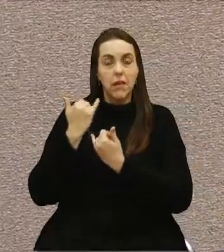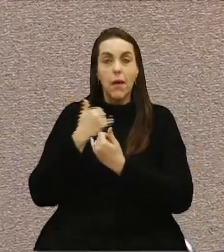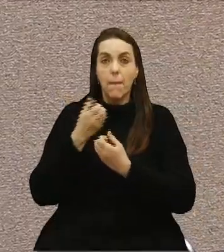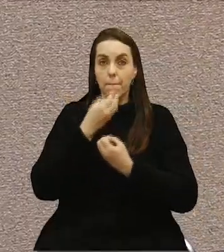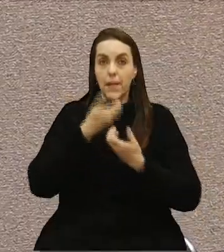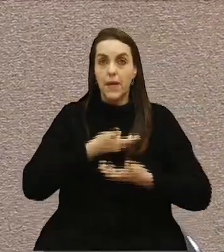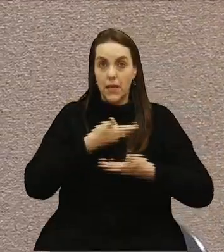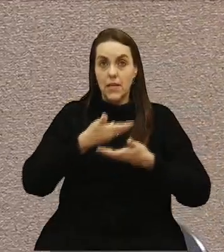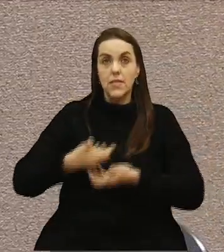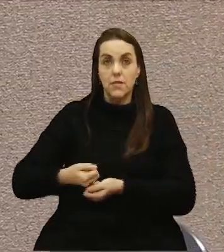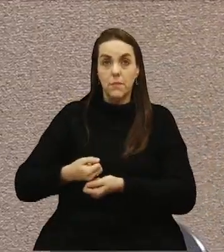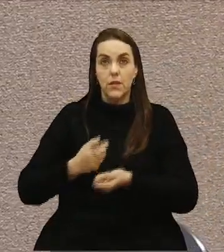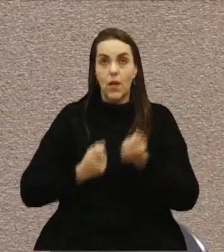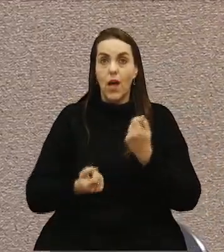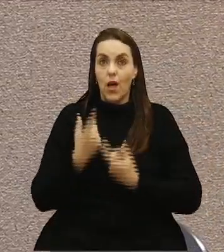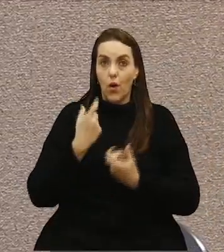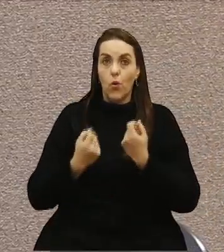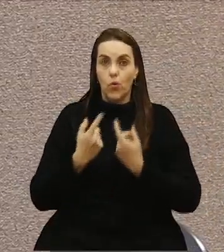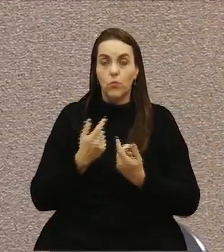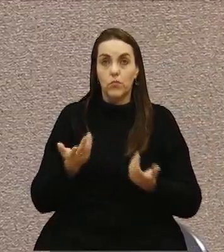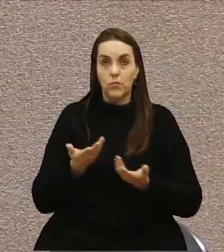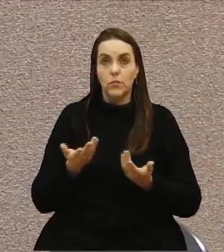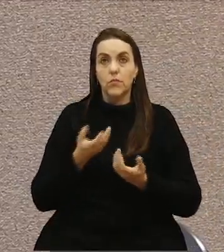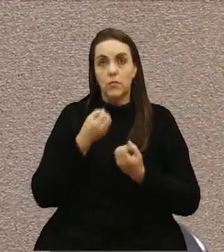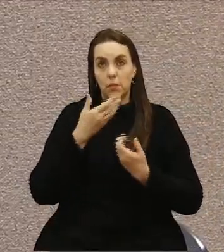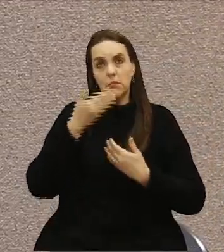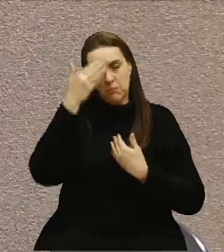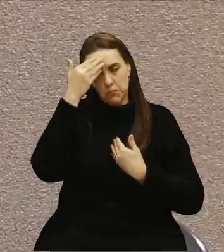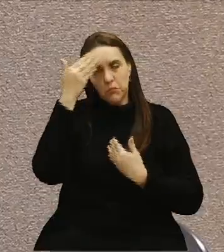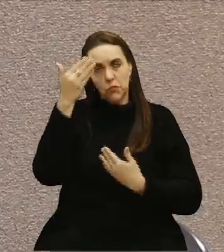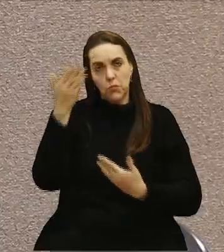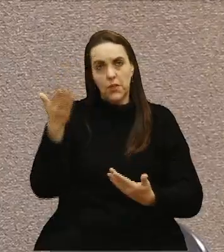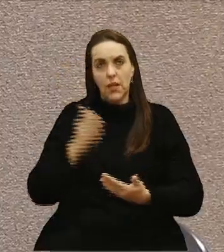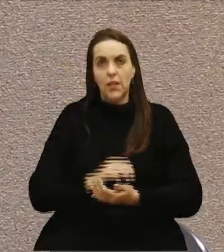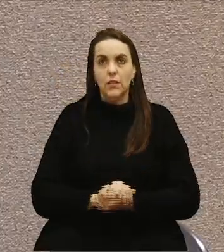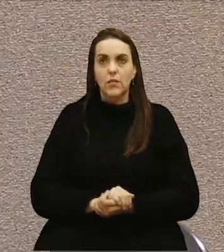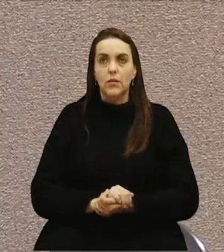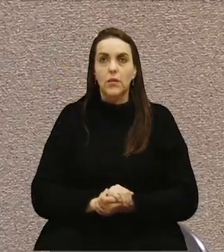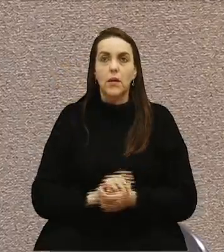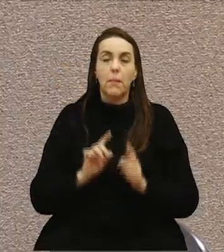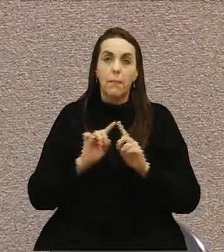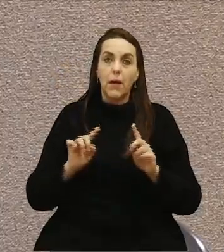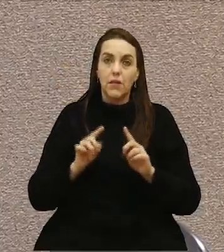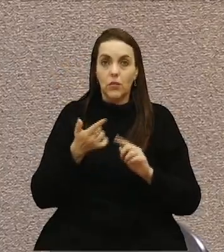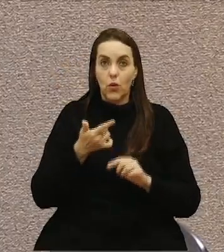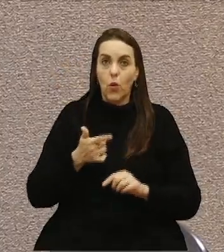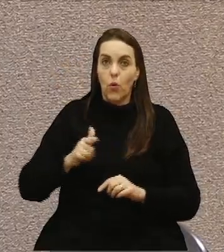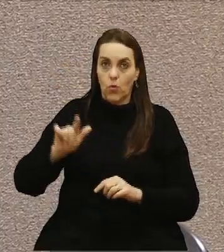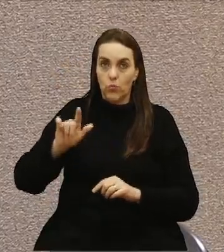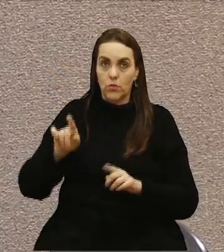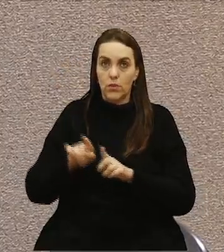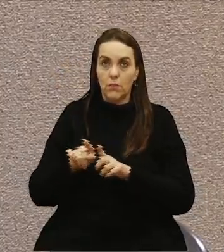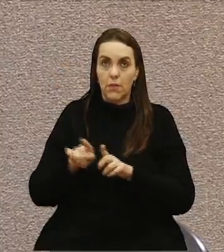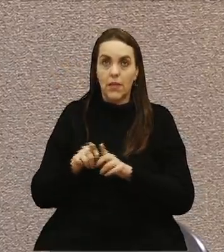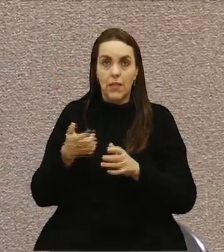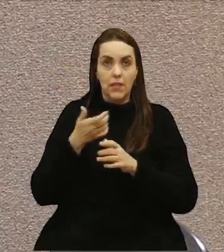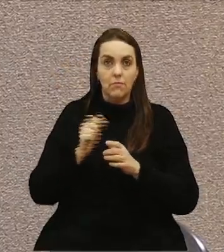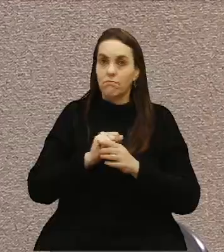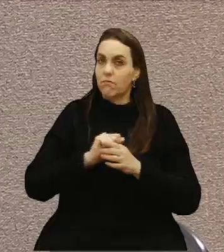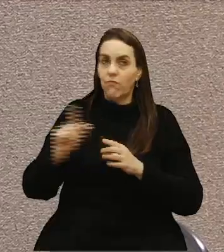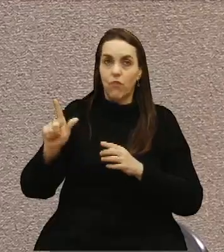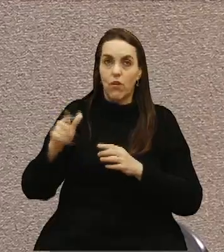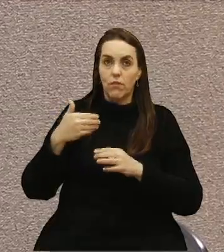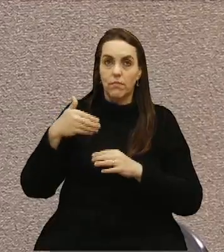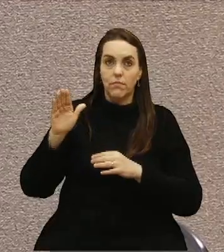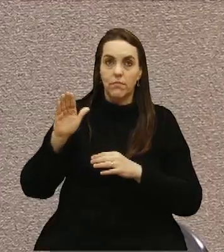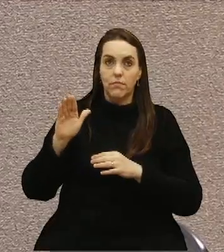alguns. Me receberam muito bem aqui, eu estendo meu muito obrigado. No entanto, outros quiseram que eu saísse daquela